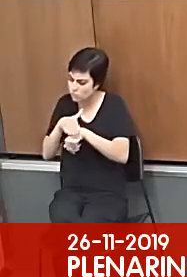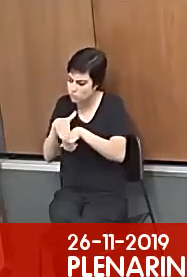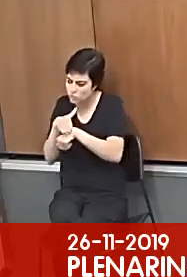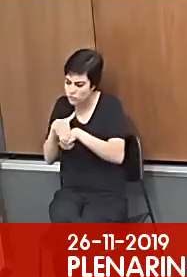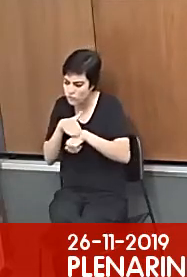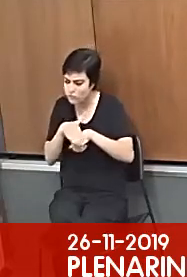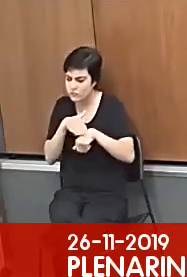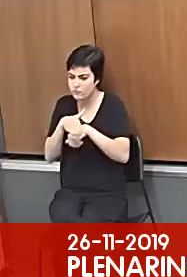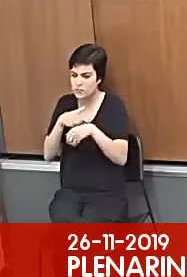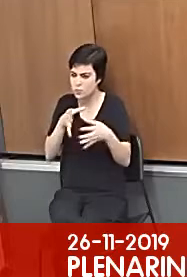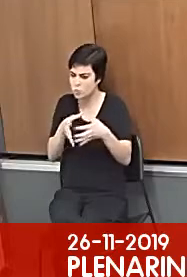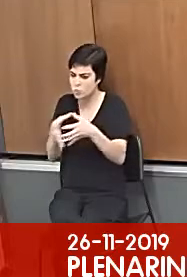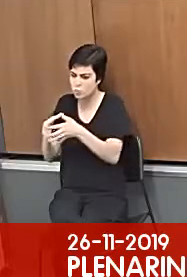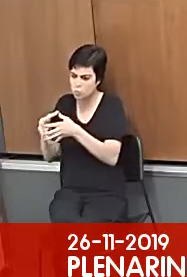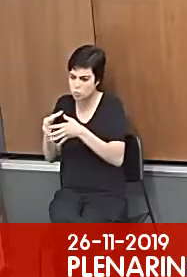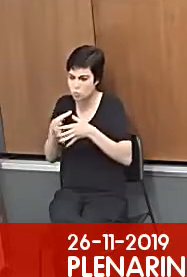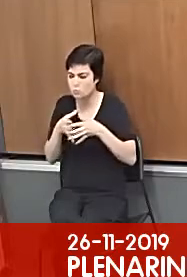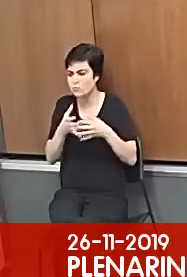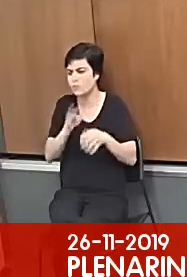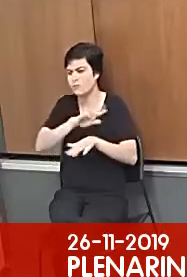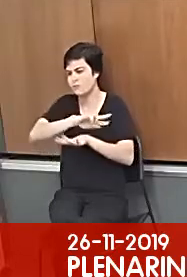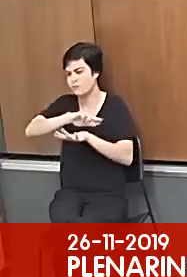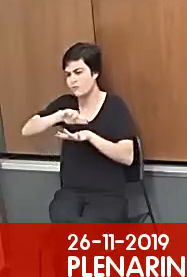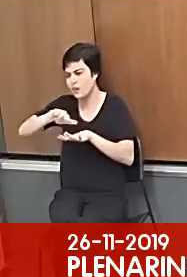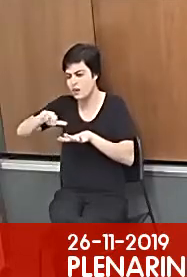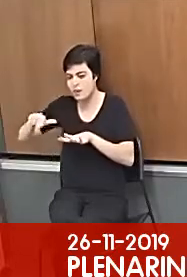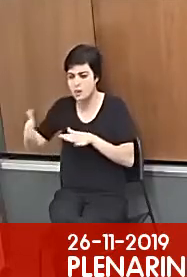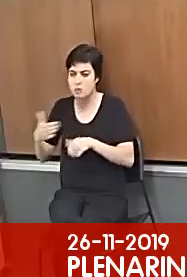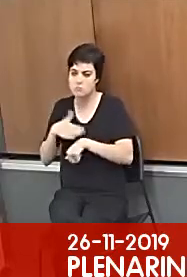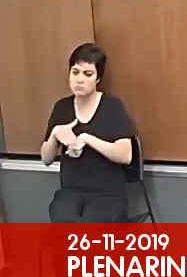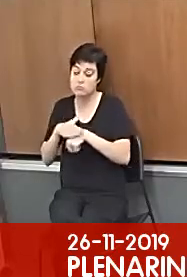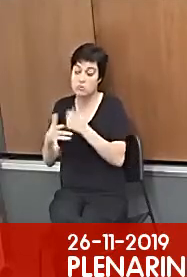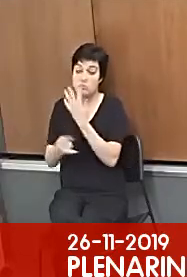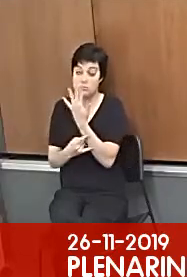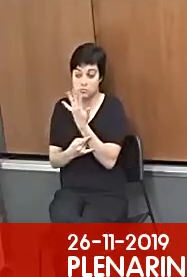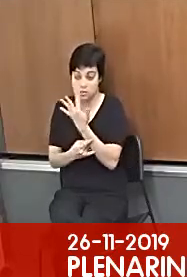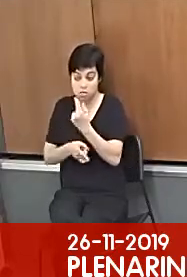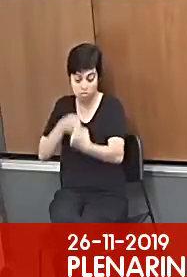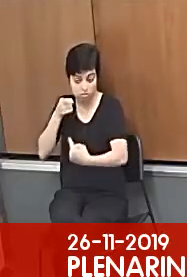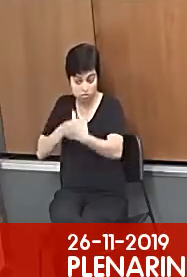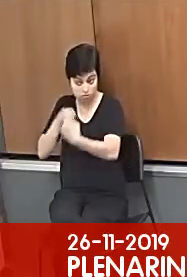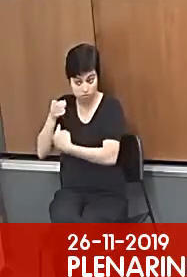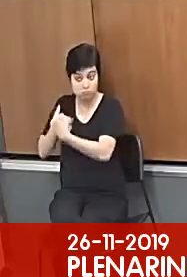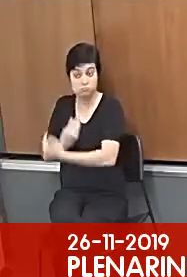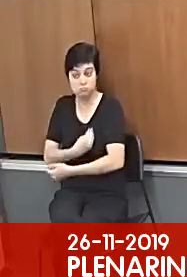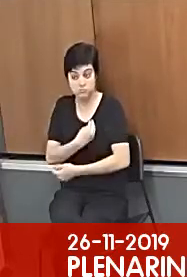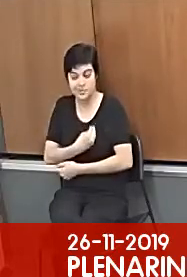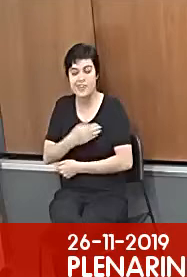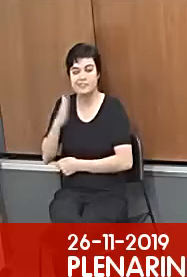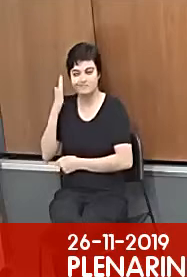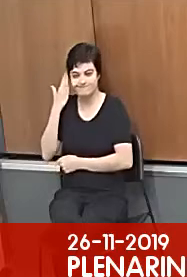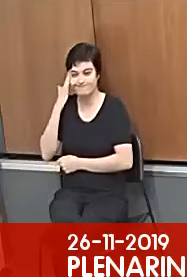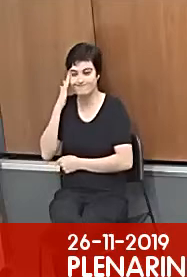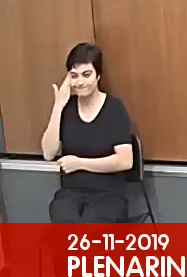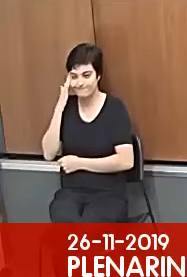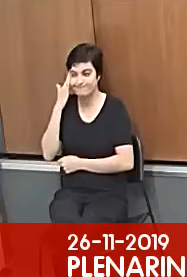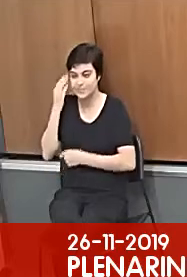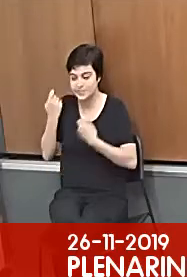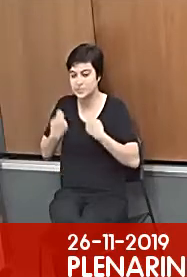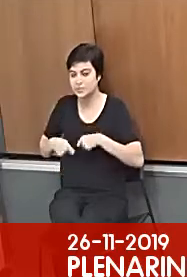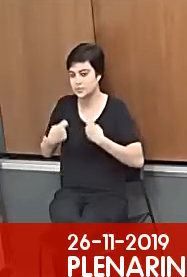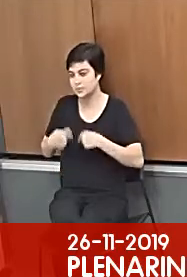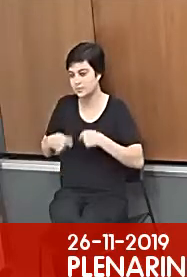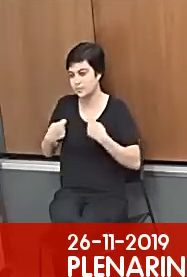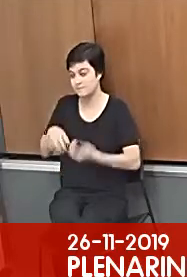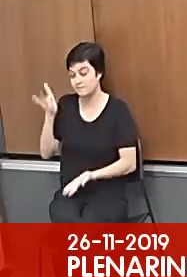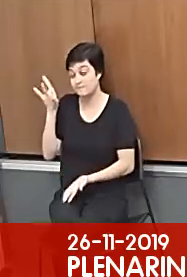conversei com entidades, fui na UFMG participar de um debate e pude entender a